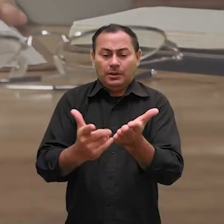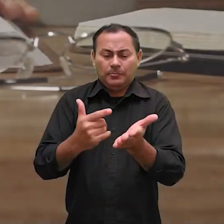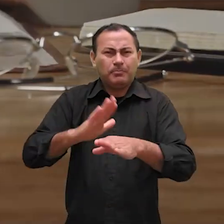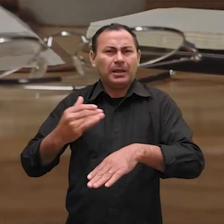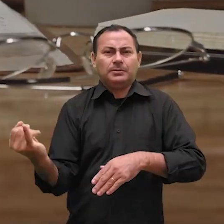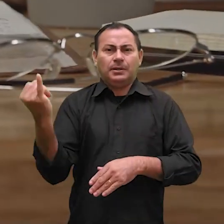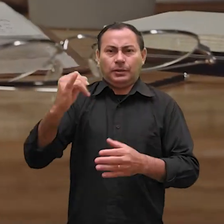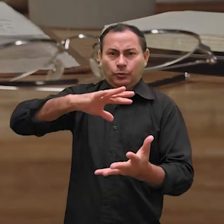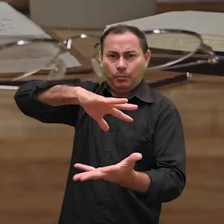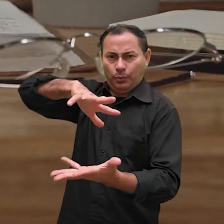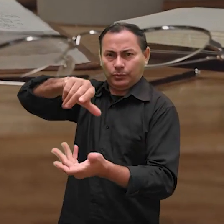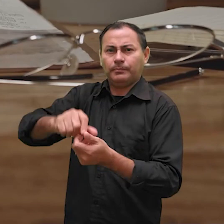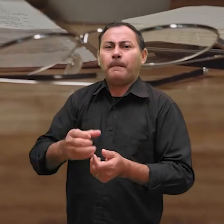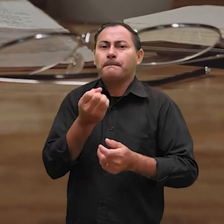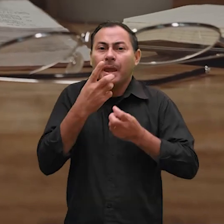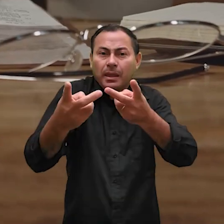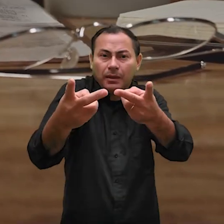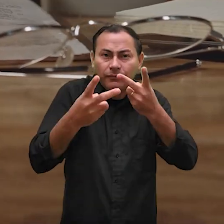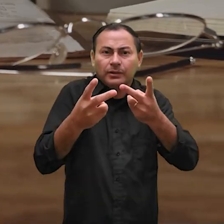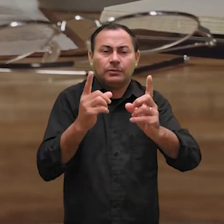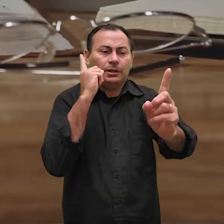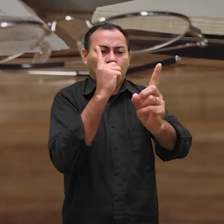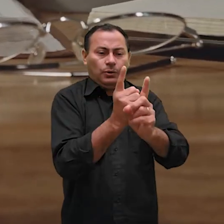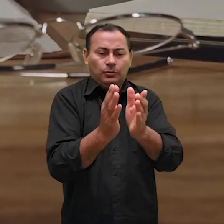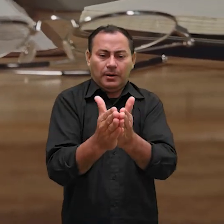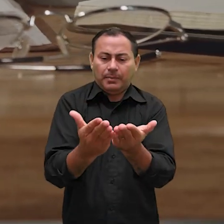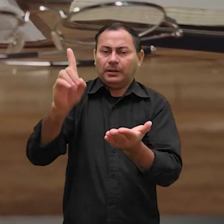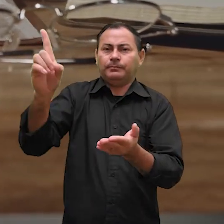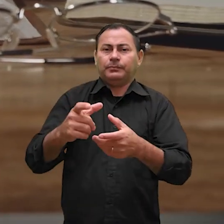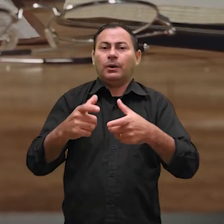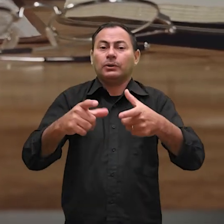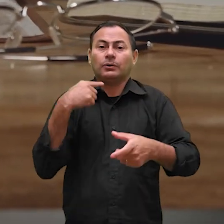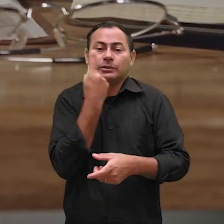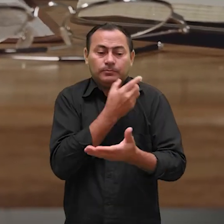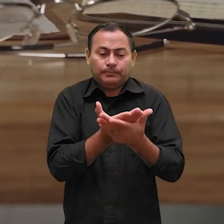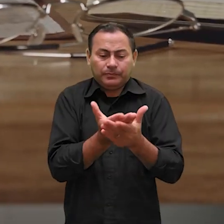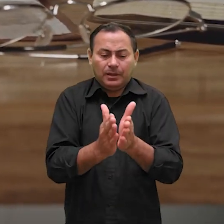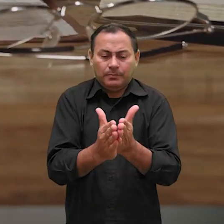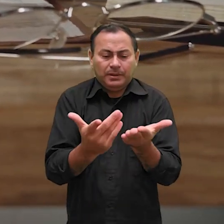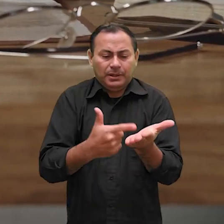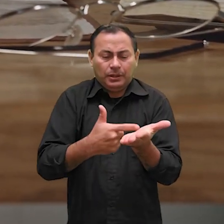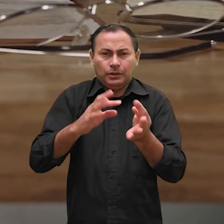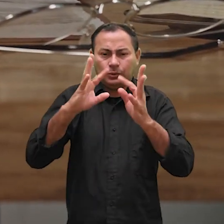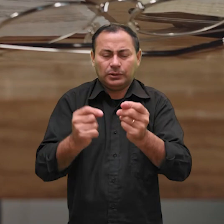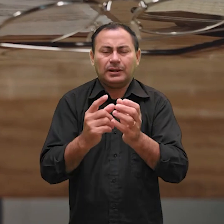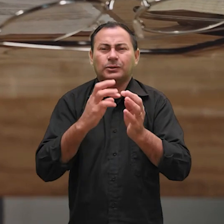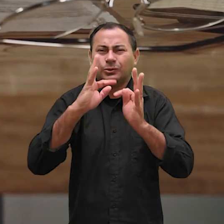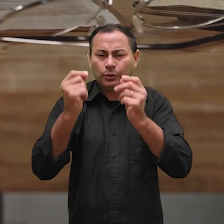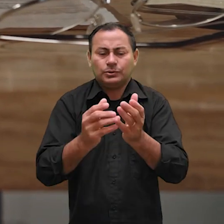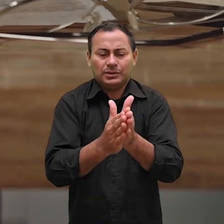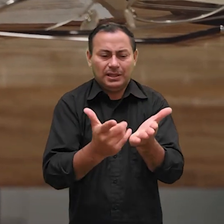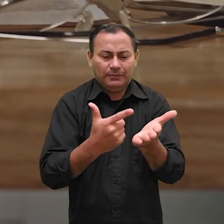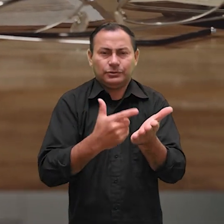livro mais importante do mundo. Seja bem-vindo ao Encontro com a Palavra, onde estudaremos a Bíblia por completo,